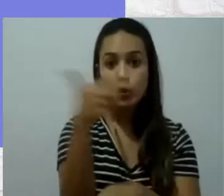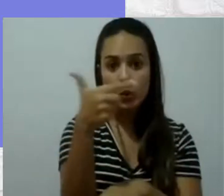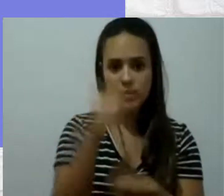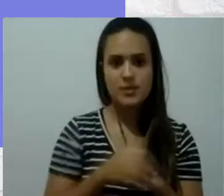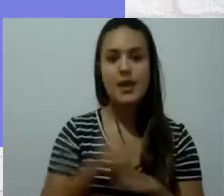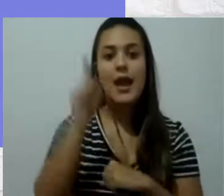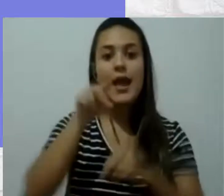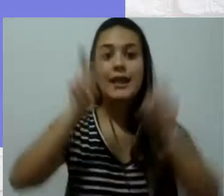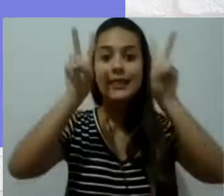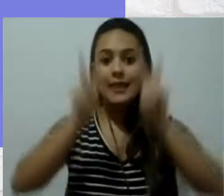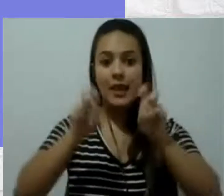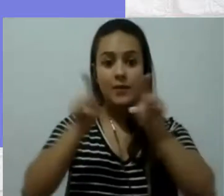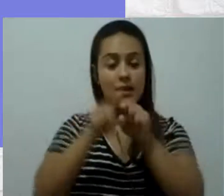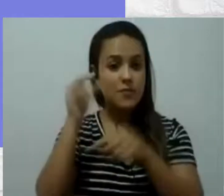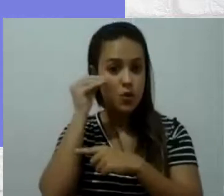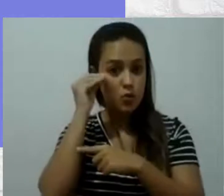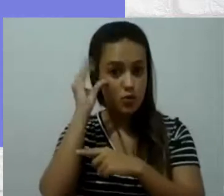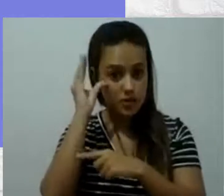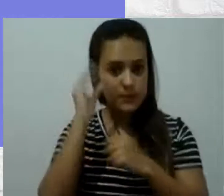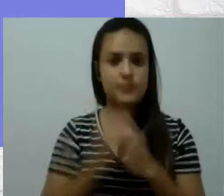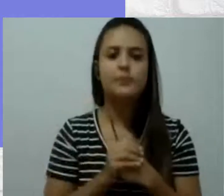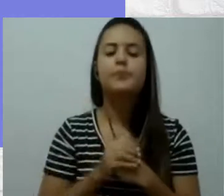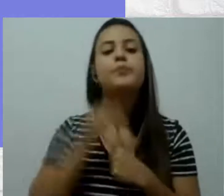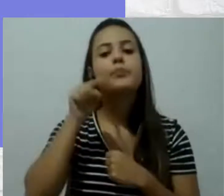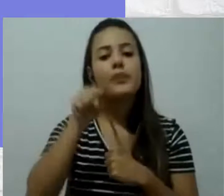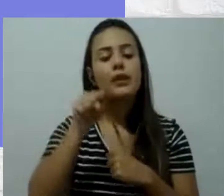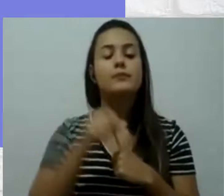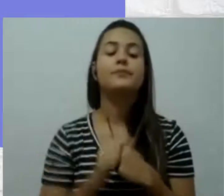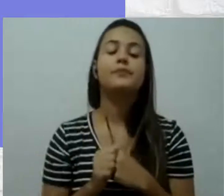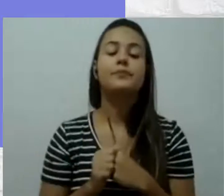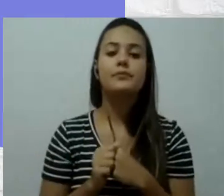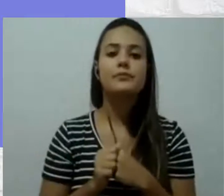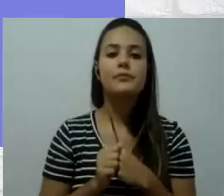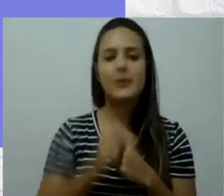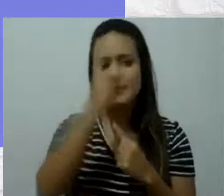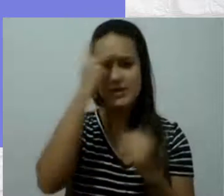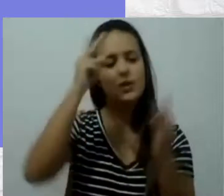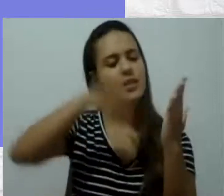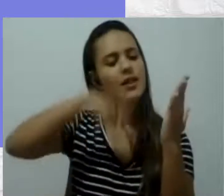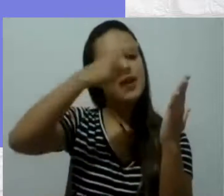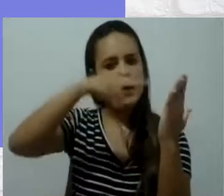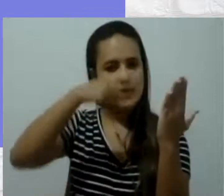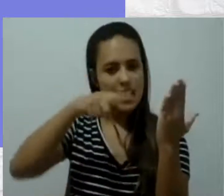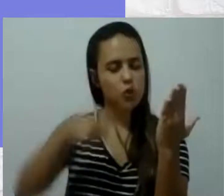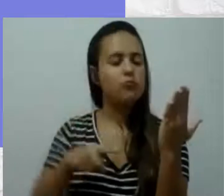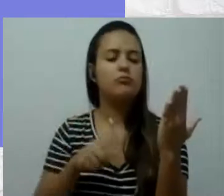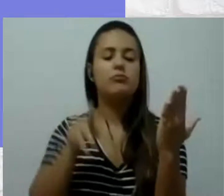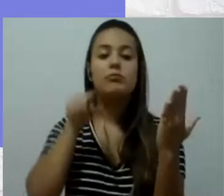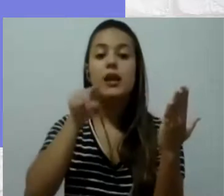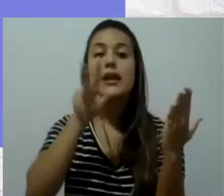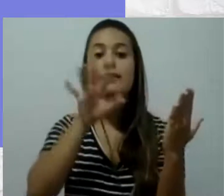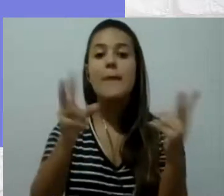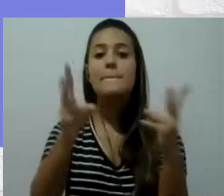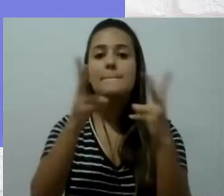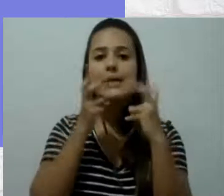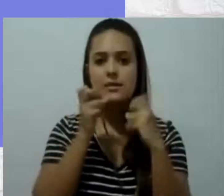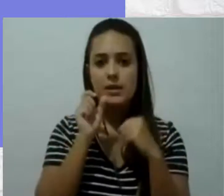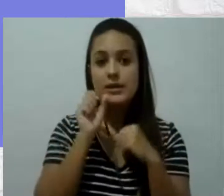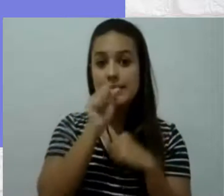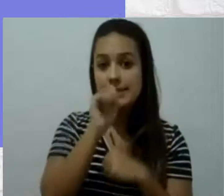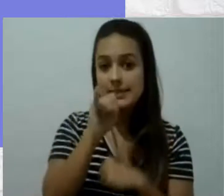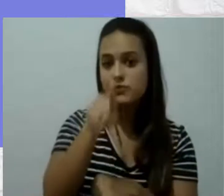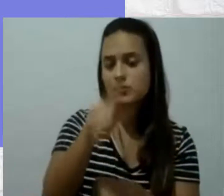A segunda competência tem a ver com temas e conhecimentos. Aqui o avaliador, ele